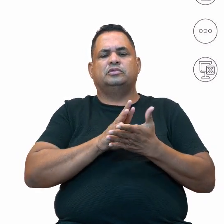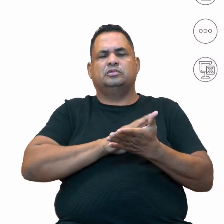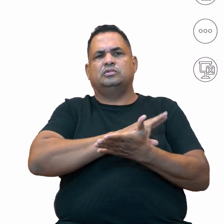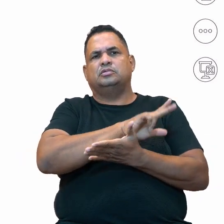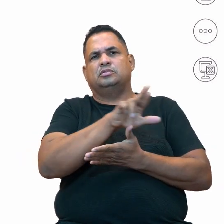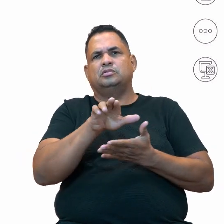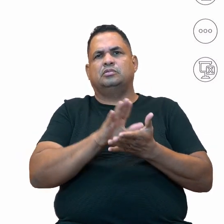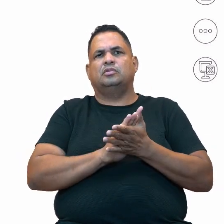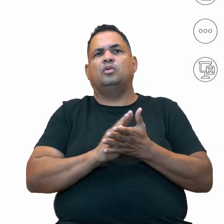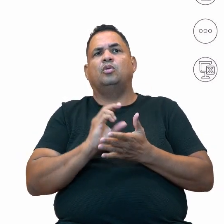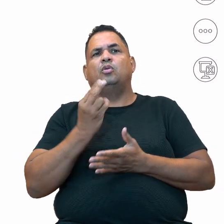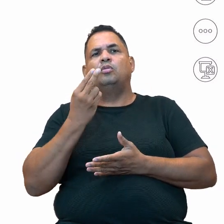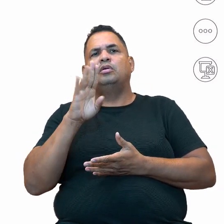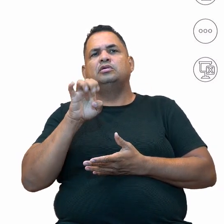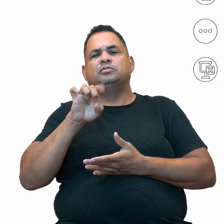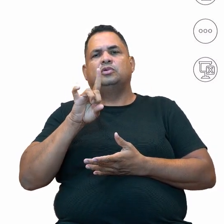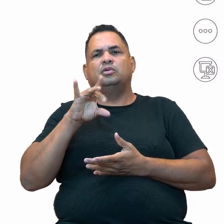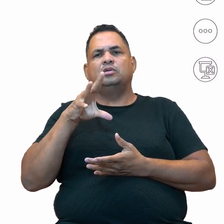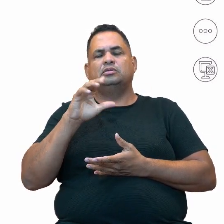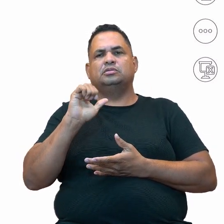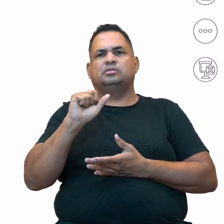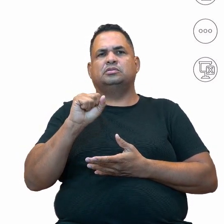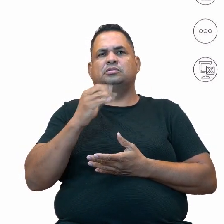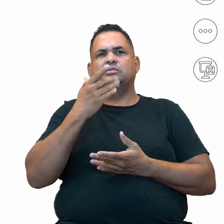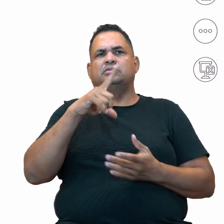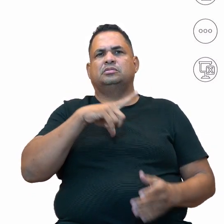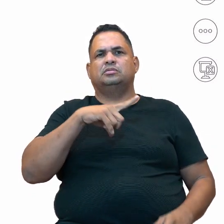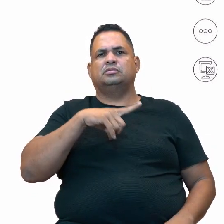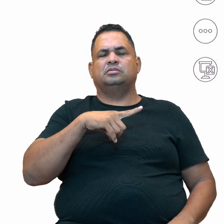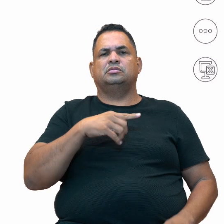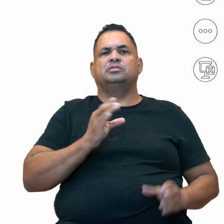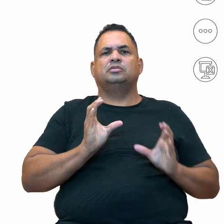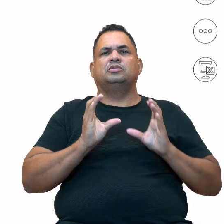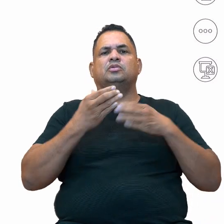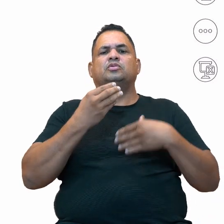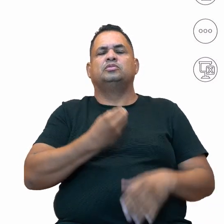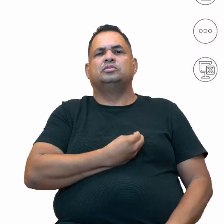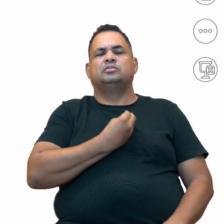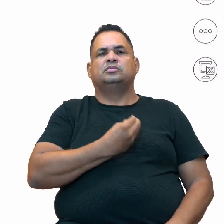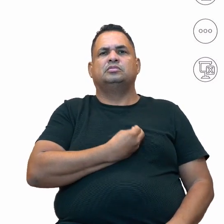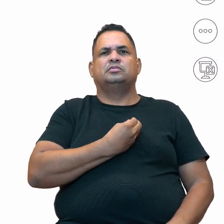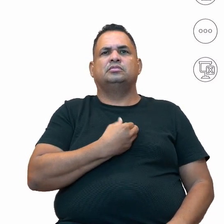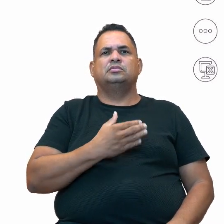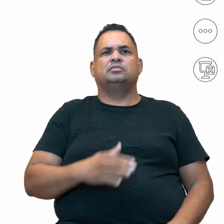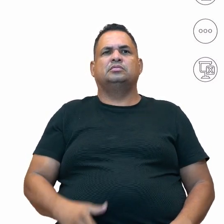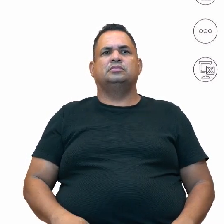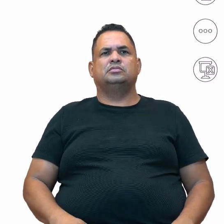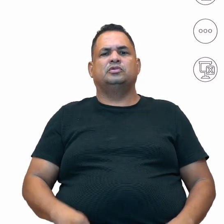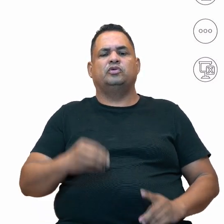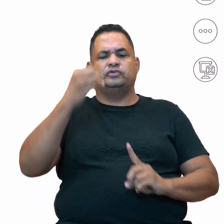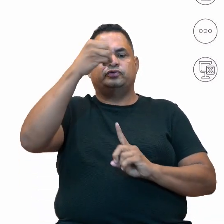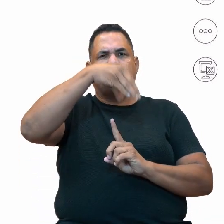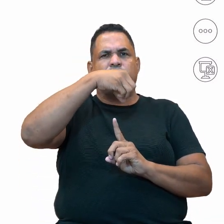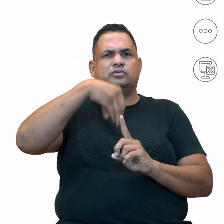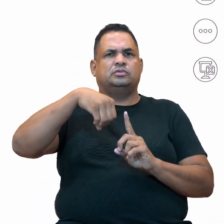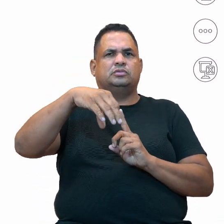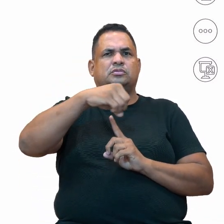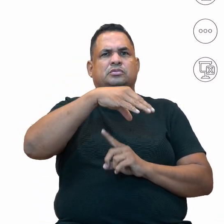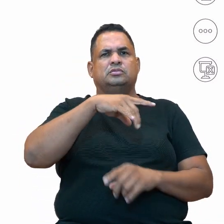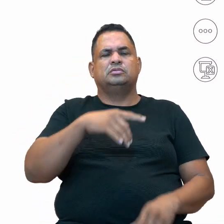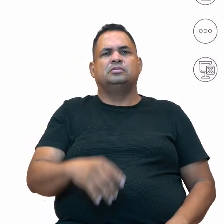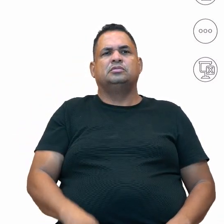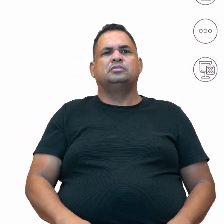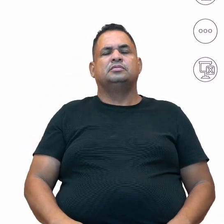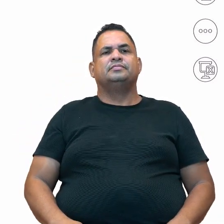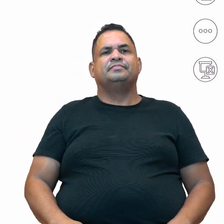por esporulação. Aqui a gente tem um outro grupo de seres vivos, nos casos fungos, tá? E aí,